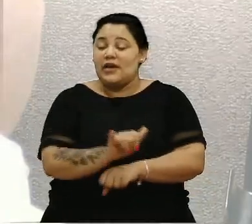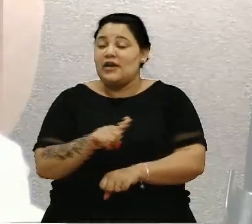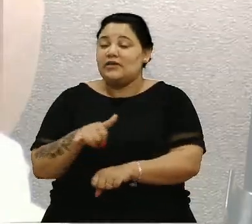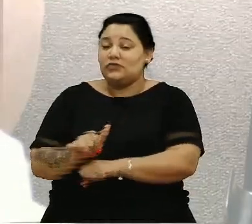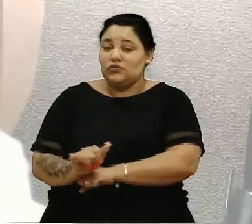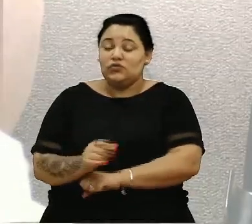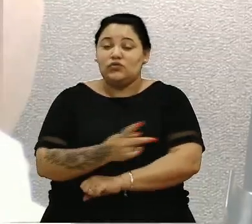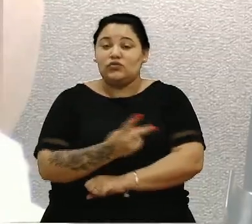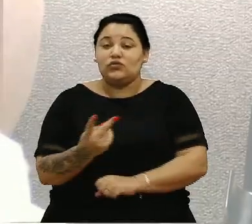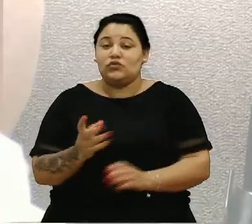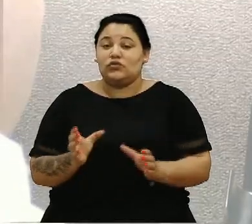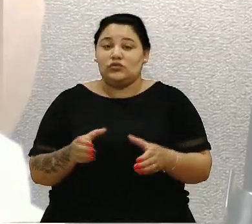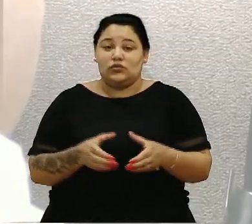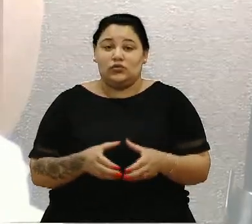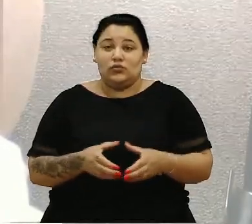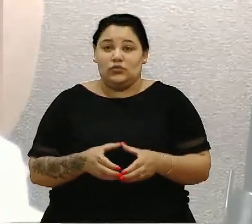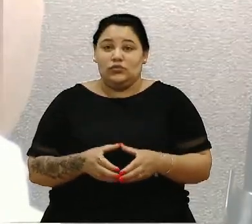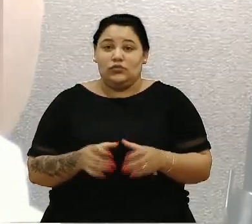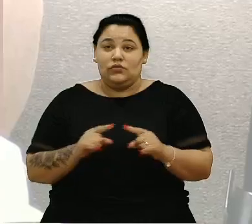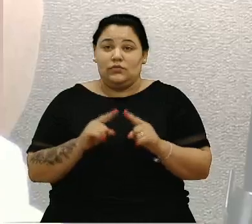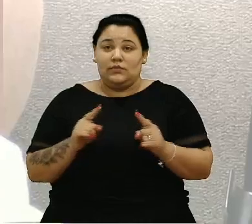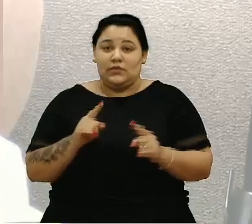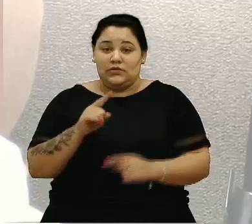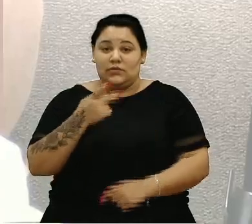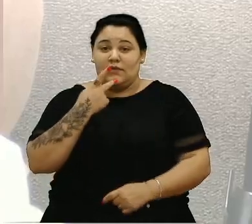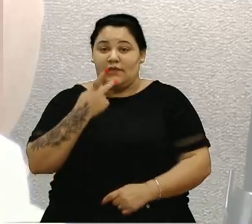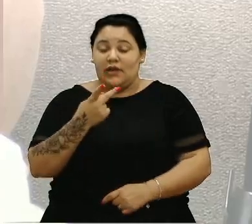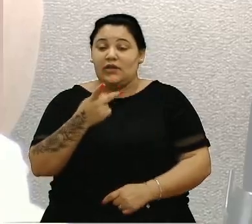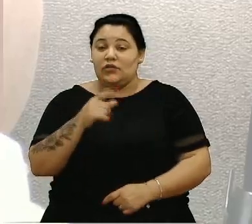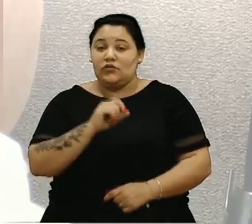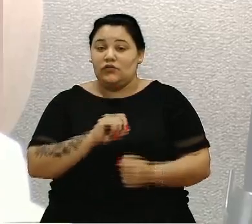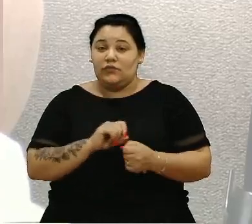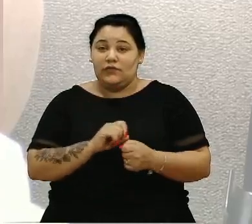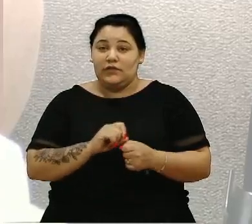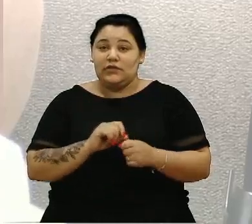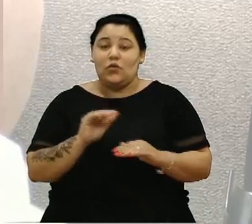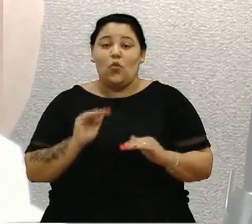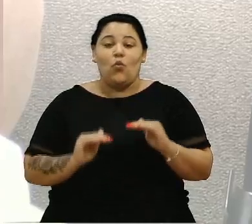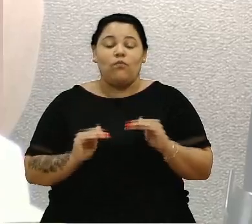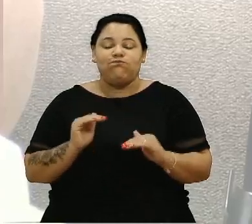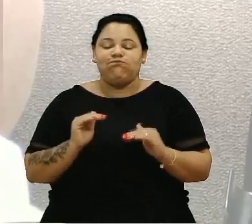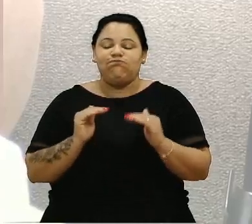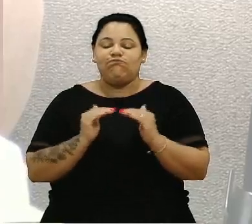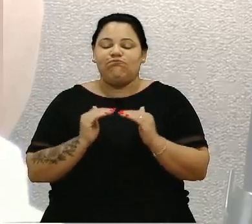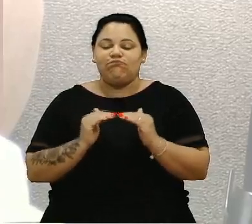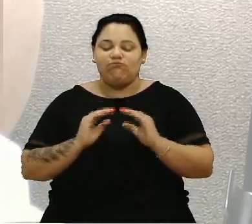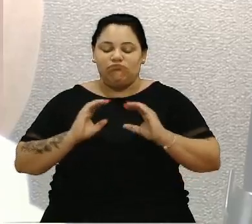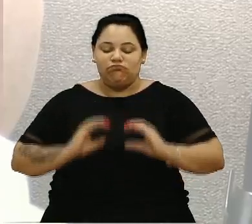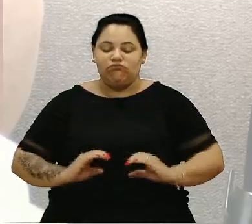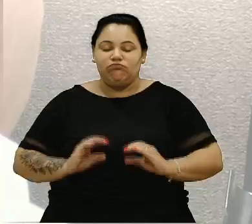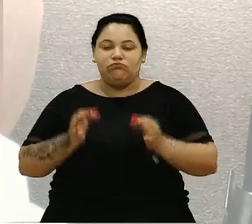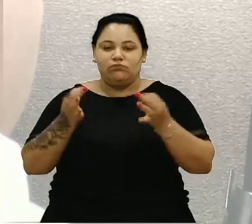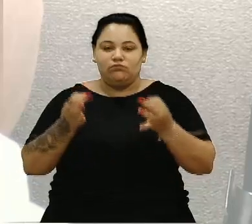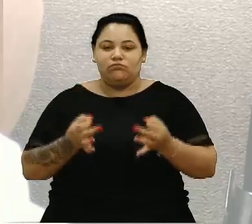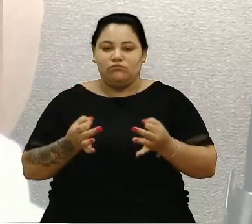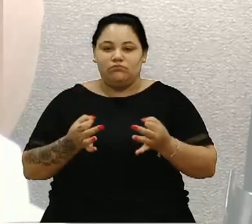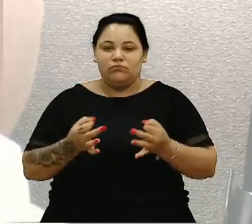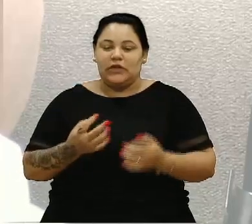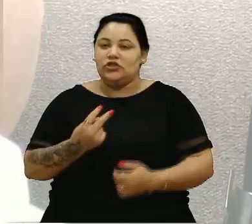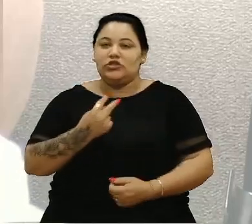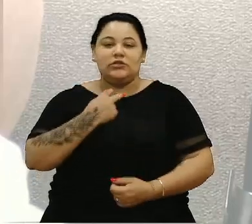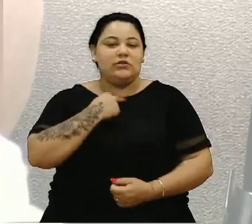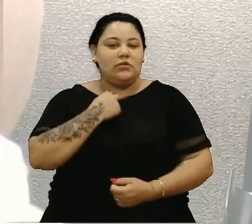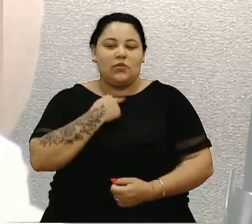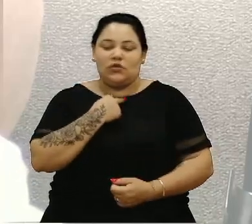partes, mas uma fala que tu fizeste com muito equilíbrio e prudência. Nós não podemos mais